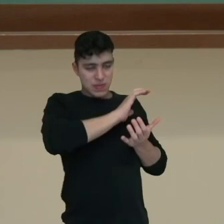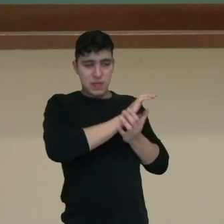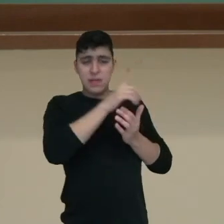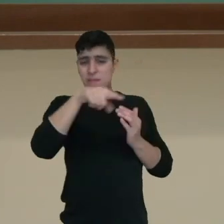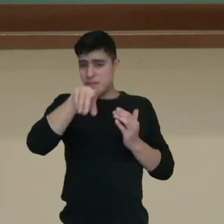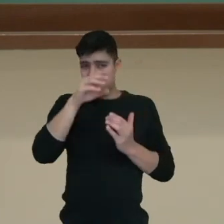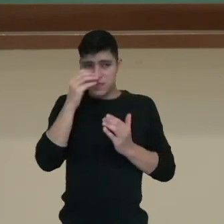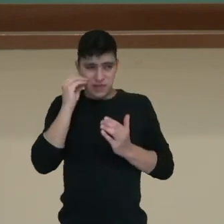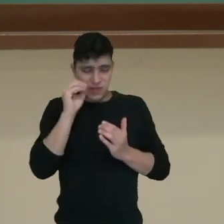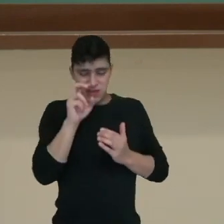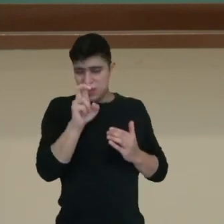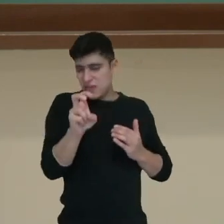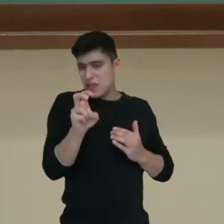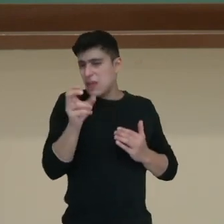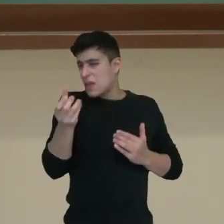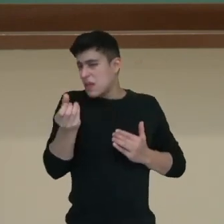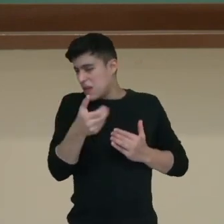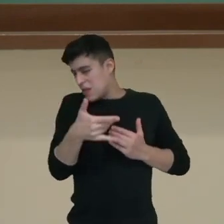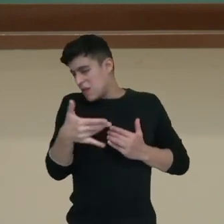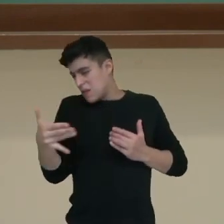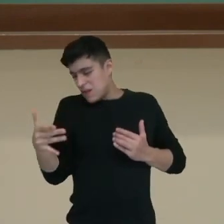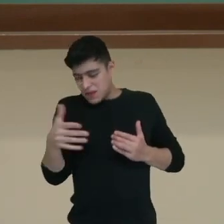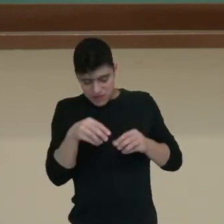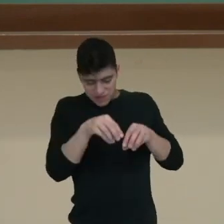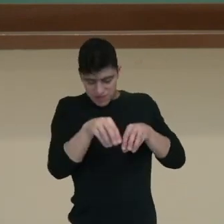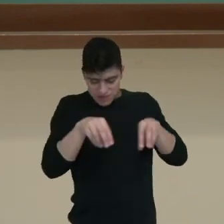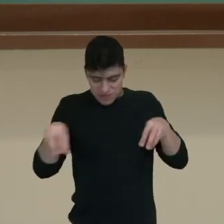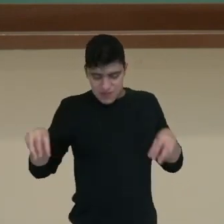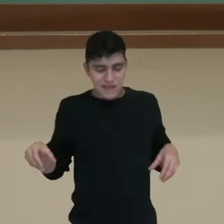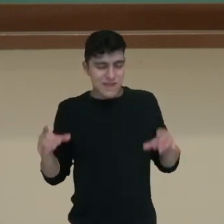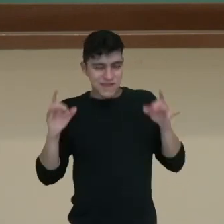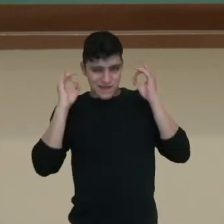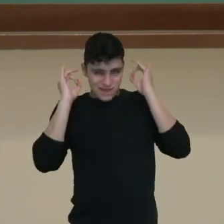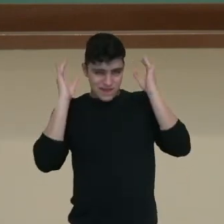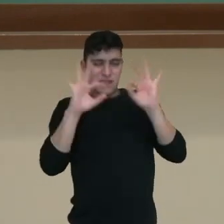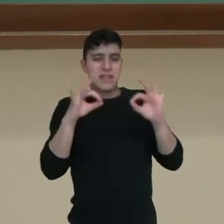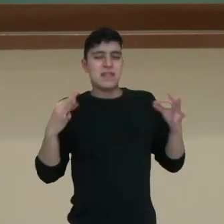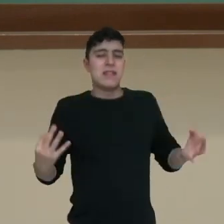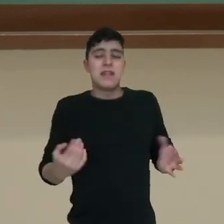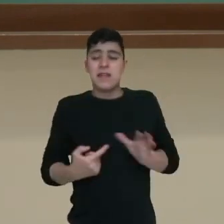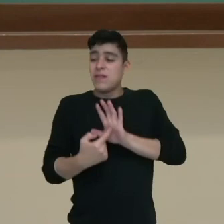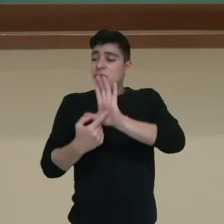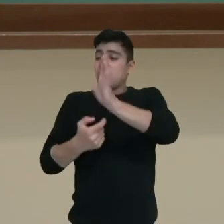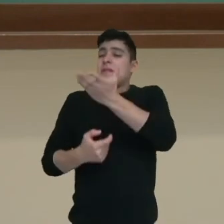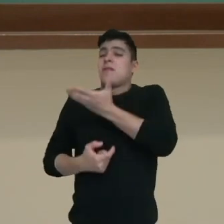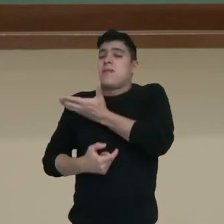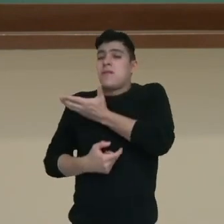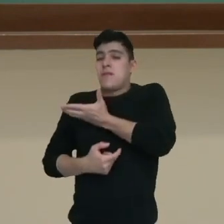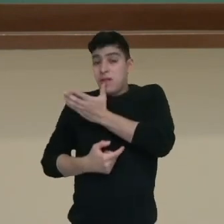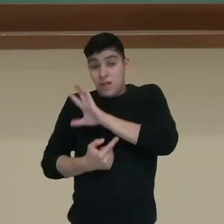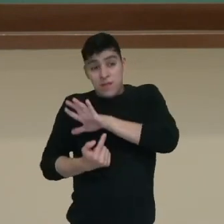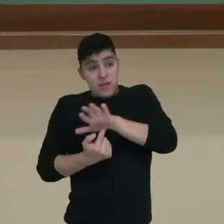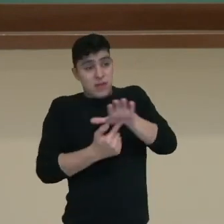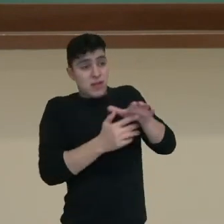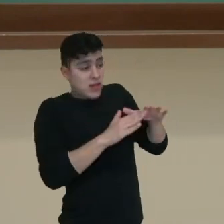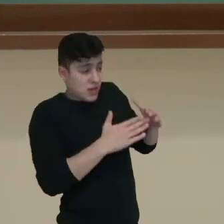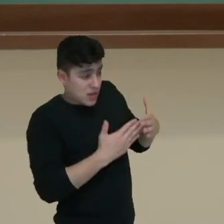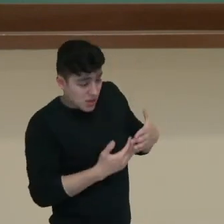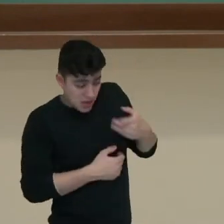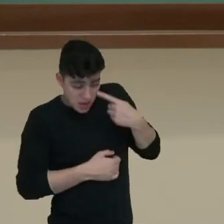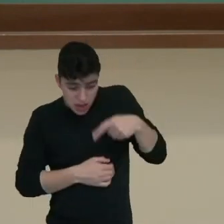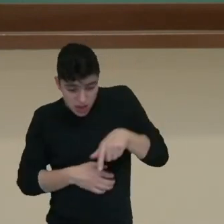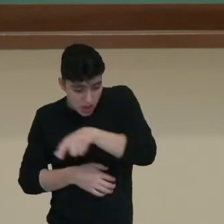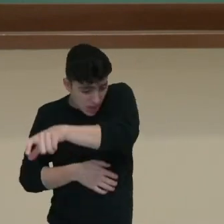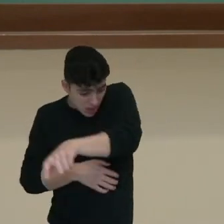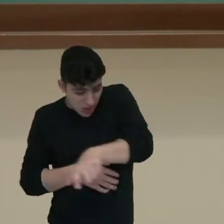né? 5 diferentes, monte até mais, né? São simples de fazer. Depois mostre com os colegas, façam uma mostra na escola para mostrar